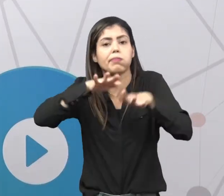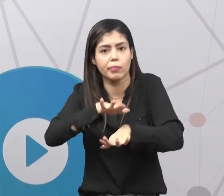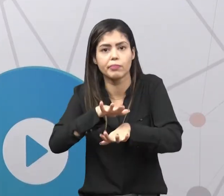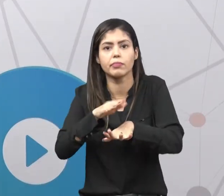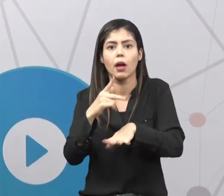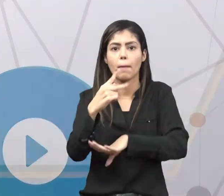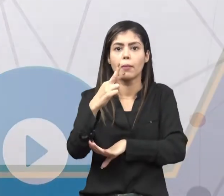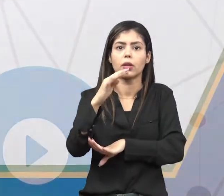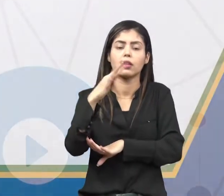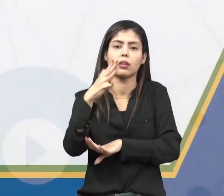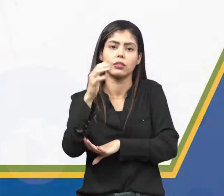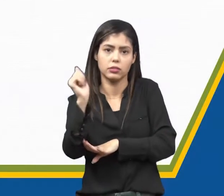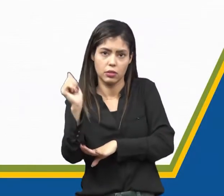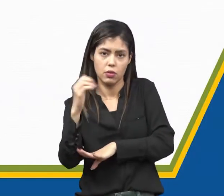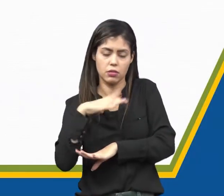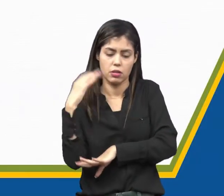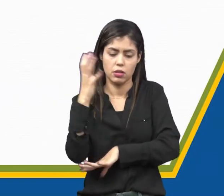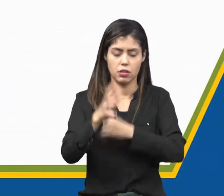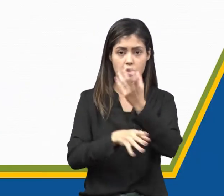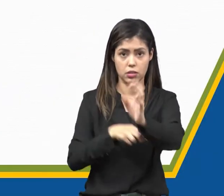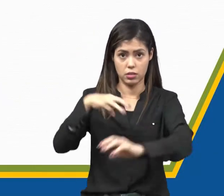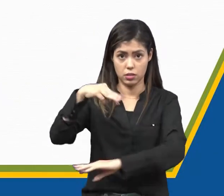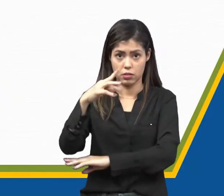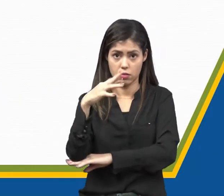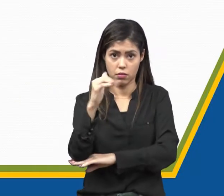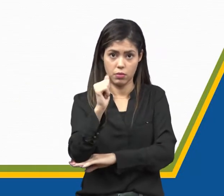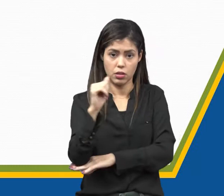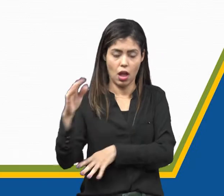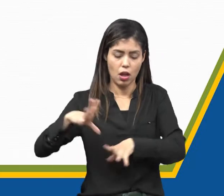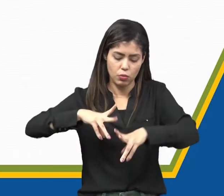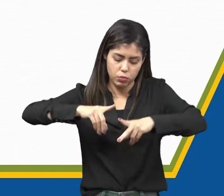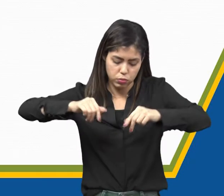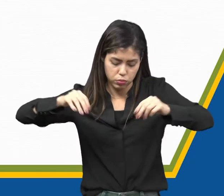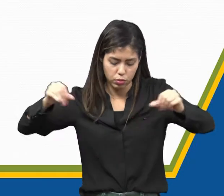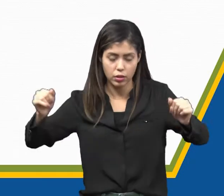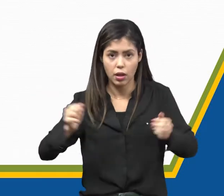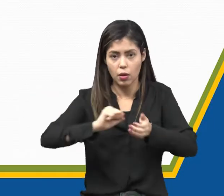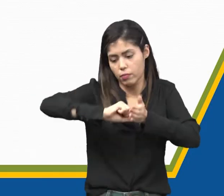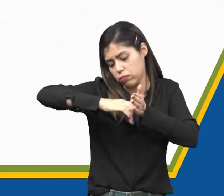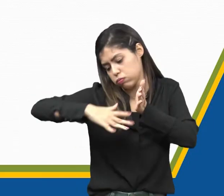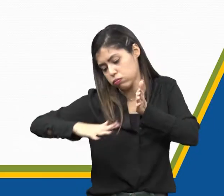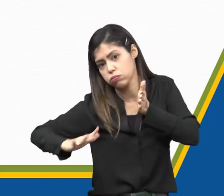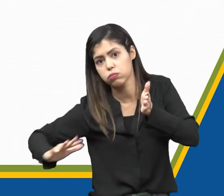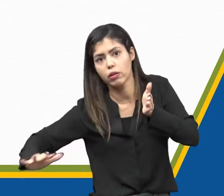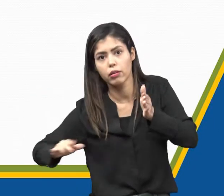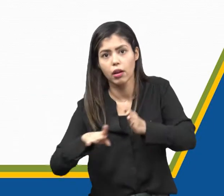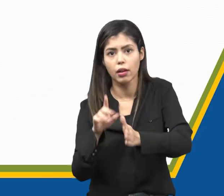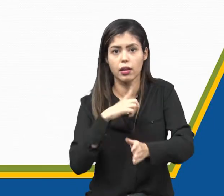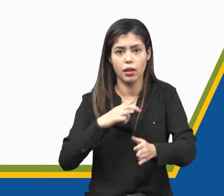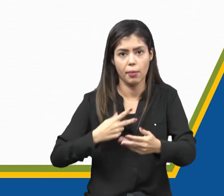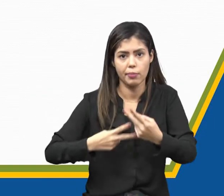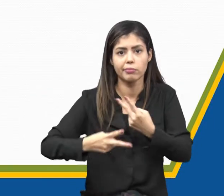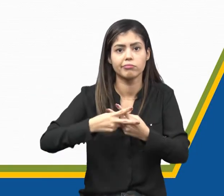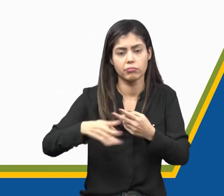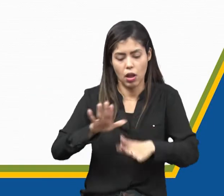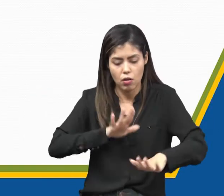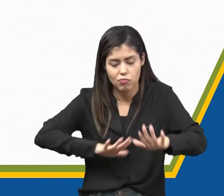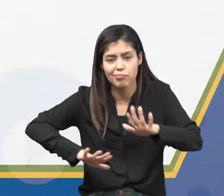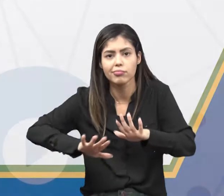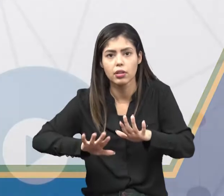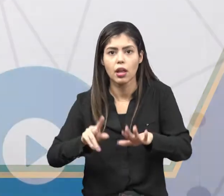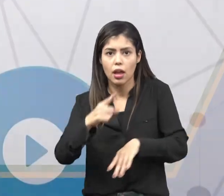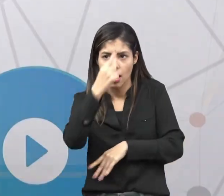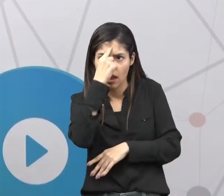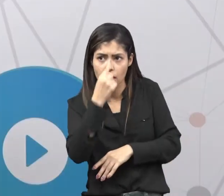né, muito grande através das matas ciliares, que protege o solo das erosões. Vejam pela